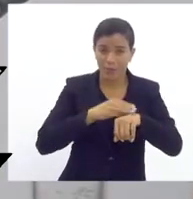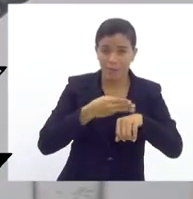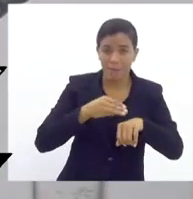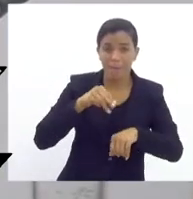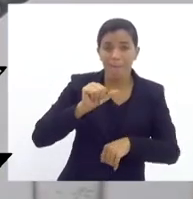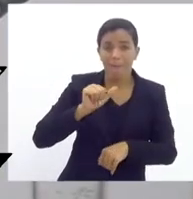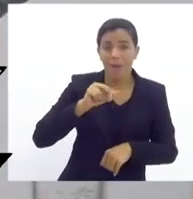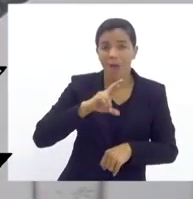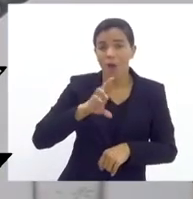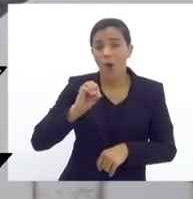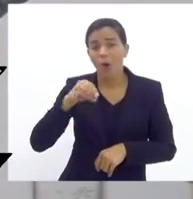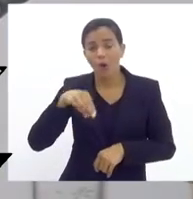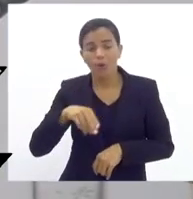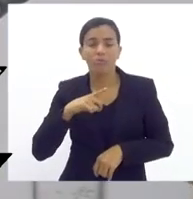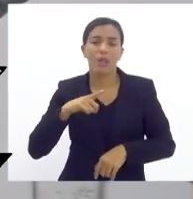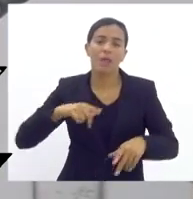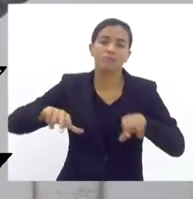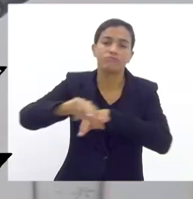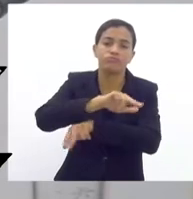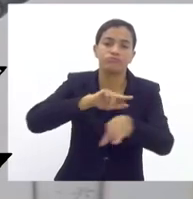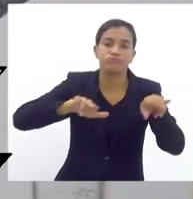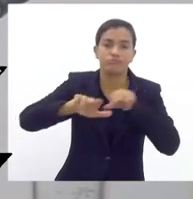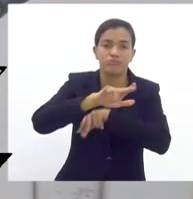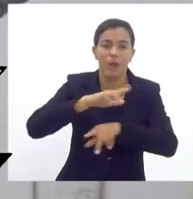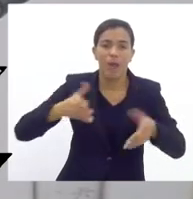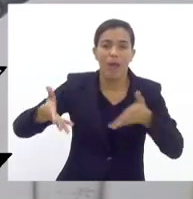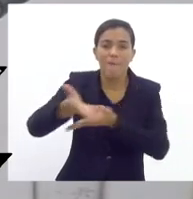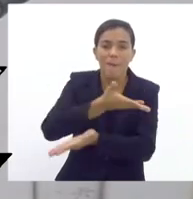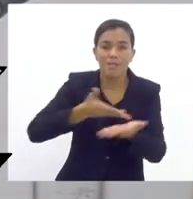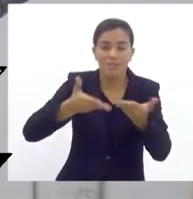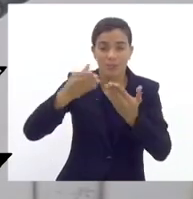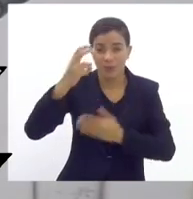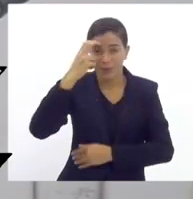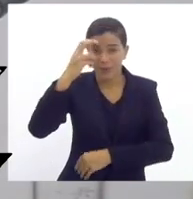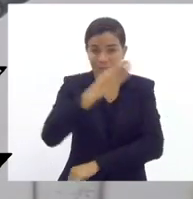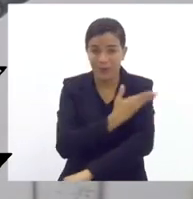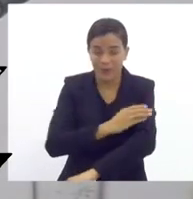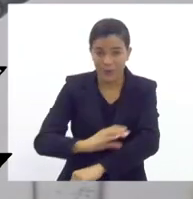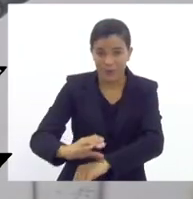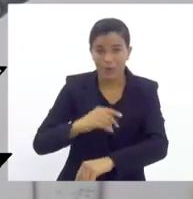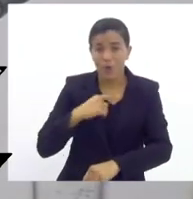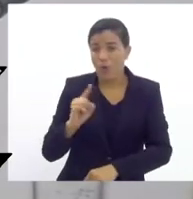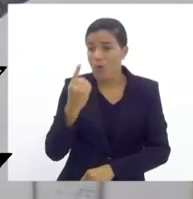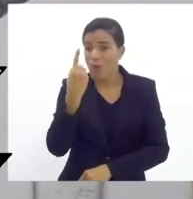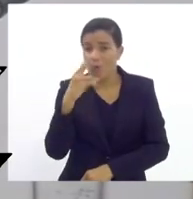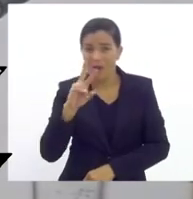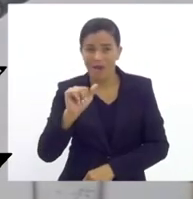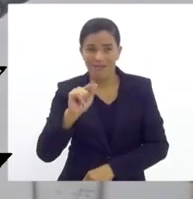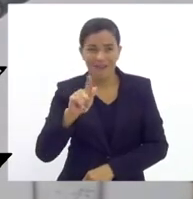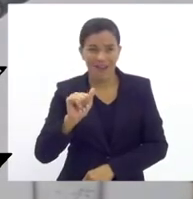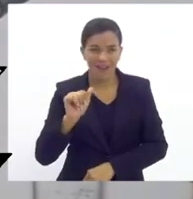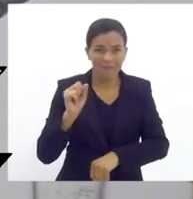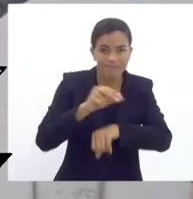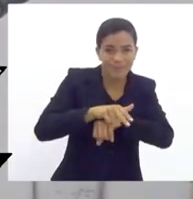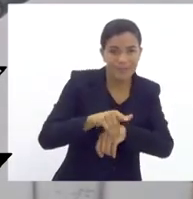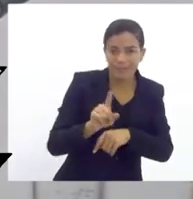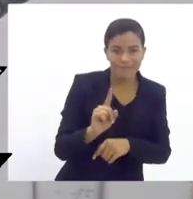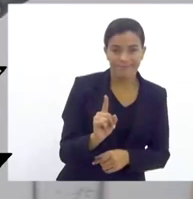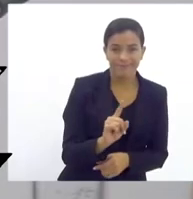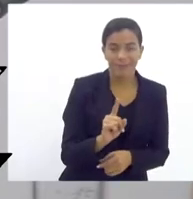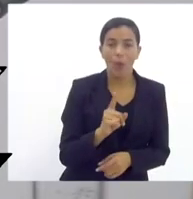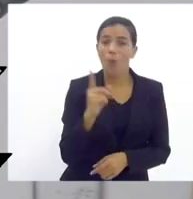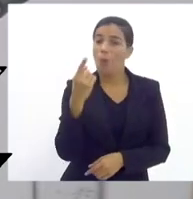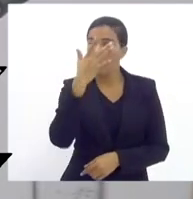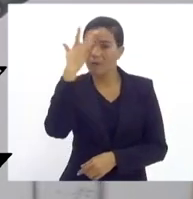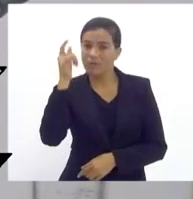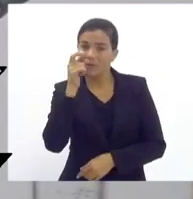as questões de até culturalidade a mediação intercultural porque não é só tem uma vaga não é só alguém quer